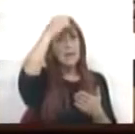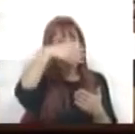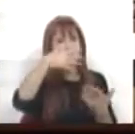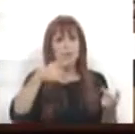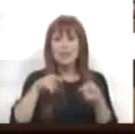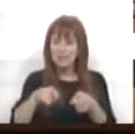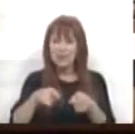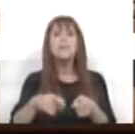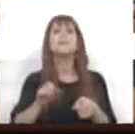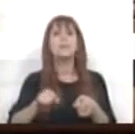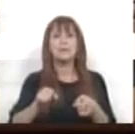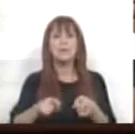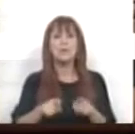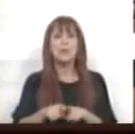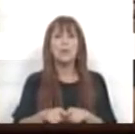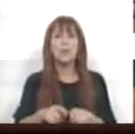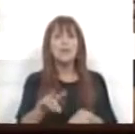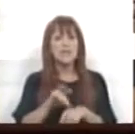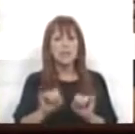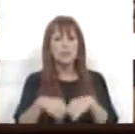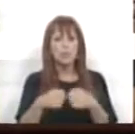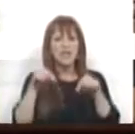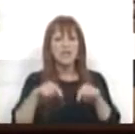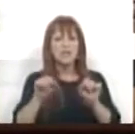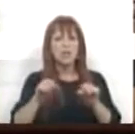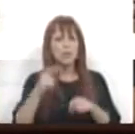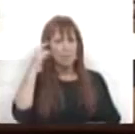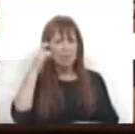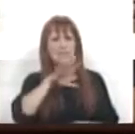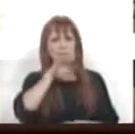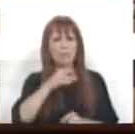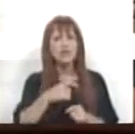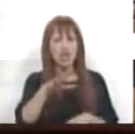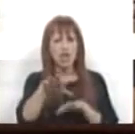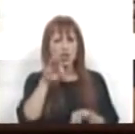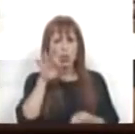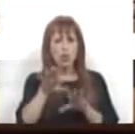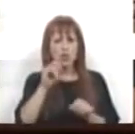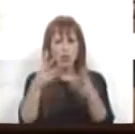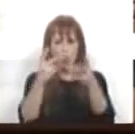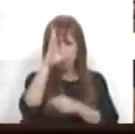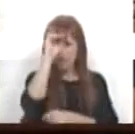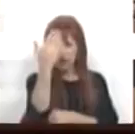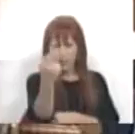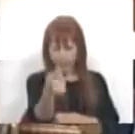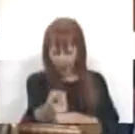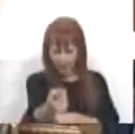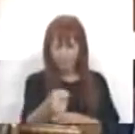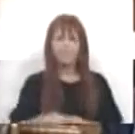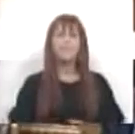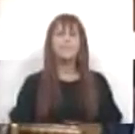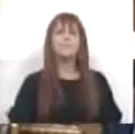eletricidade. Isto sim é sensibilidade social, isto sim é pensar nas famílias, nas escolhas de um orçamento de Estado.